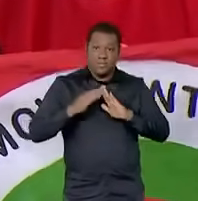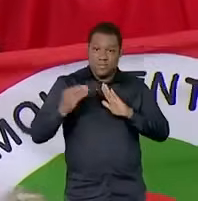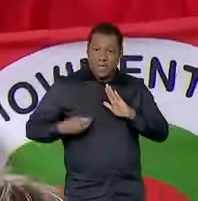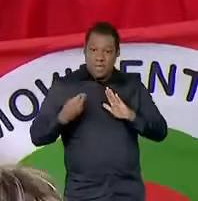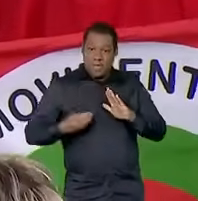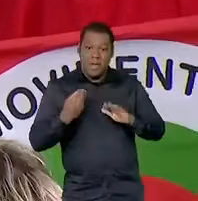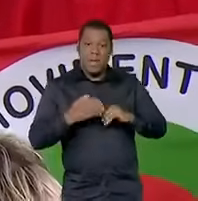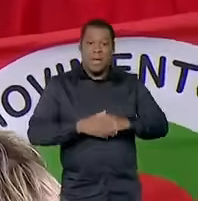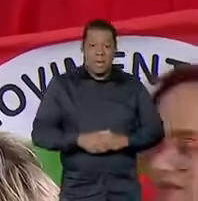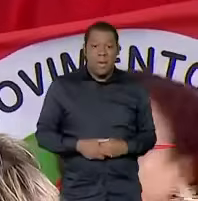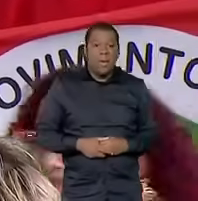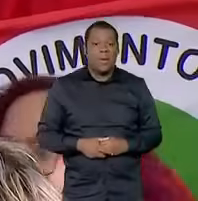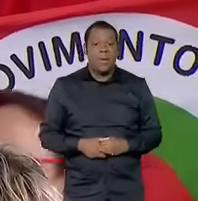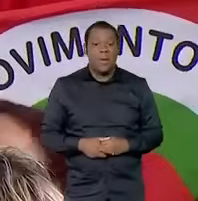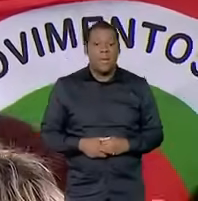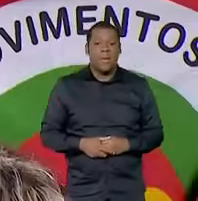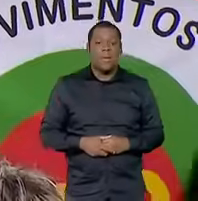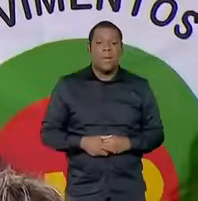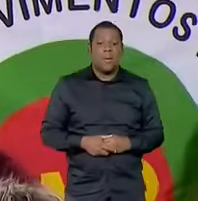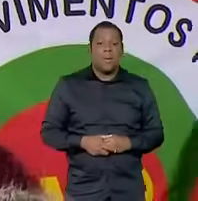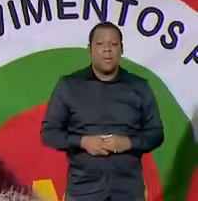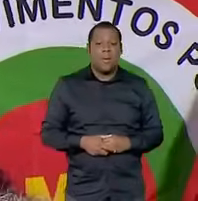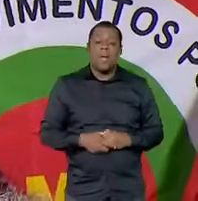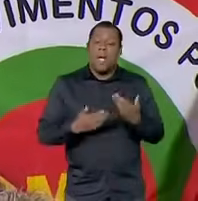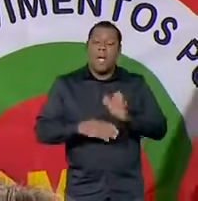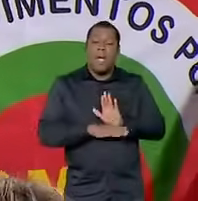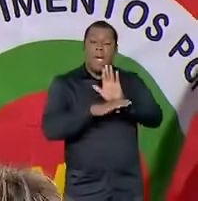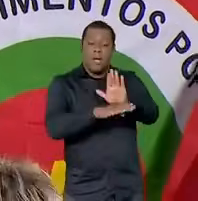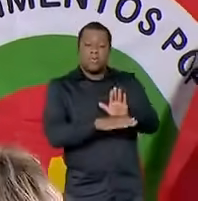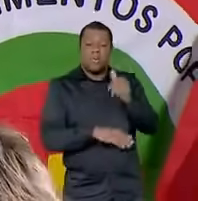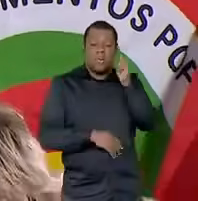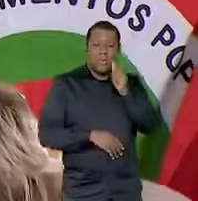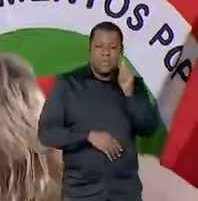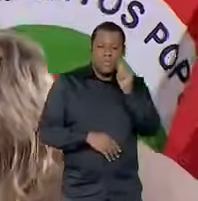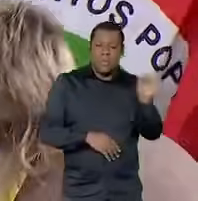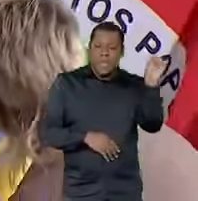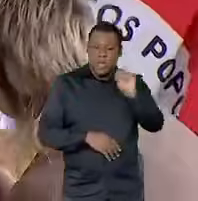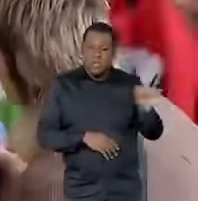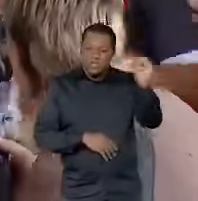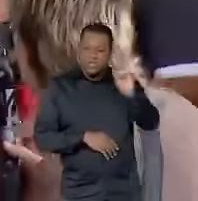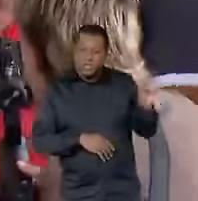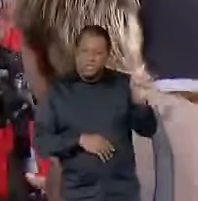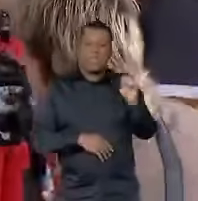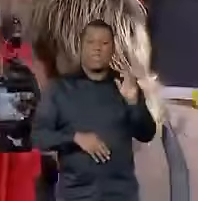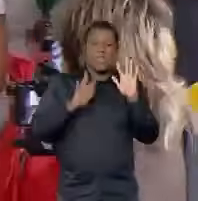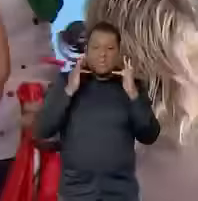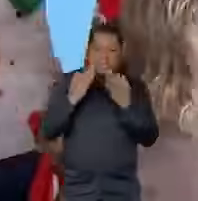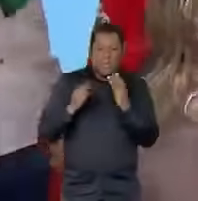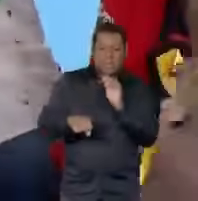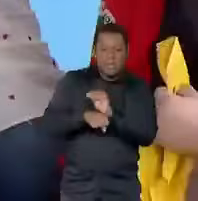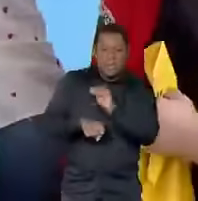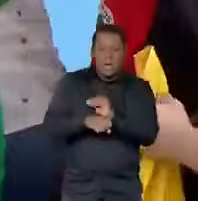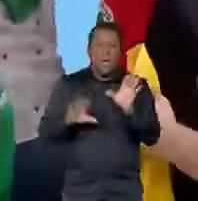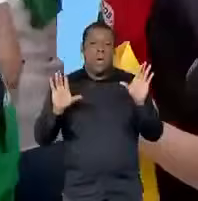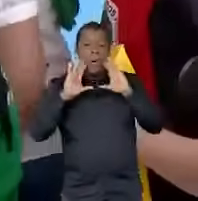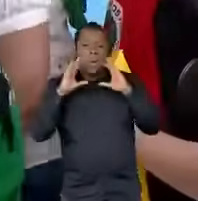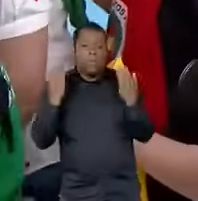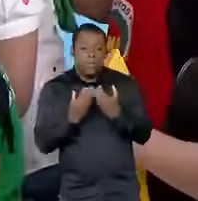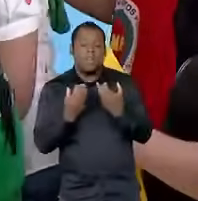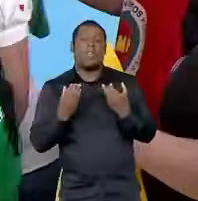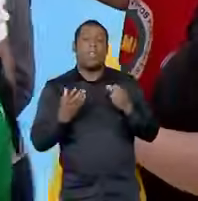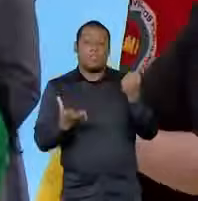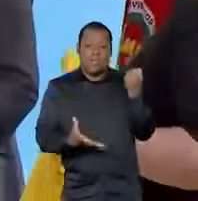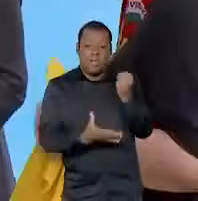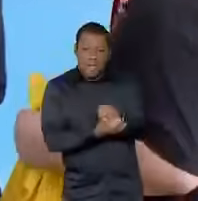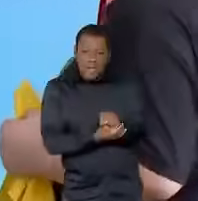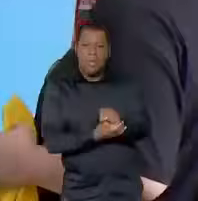do programa, que vão beneficiar mulheres, chefes de família, comunidades quilombolas, povos indígenas